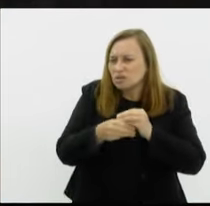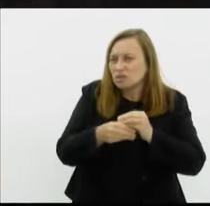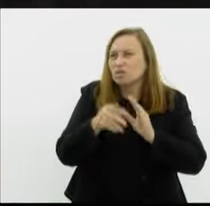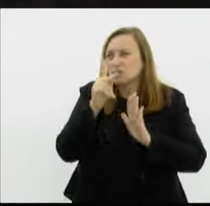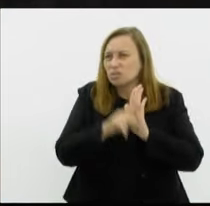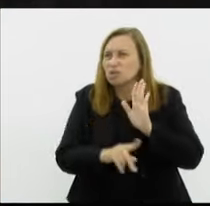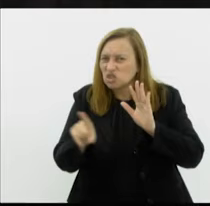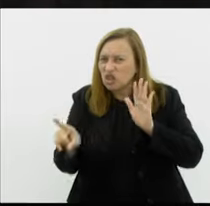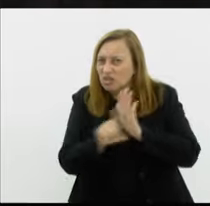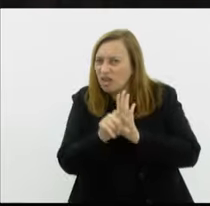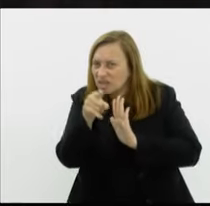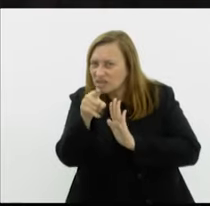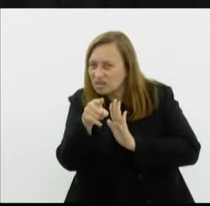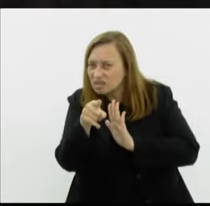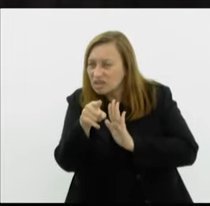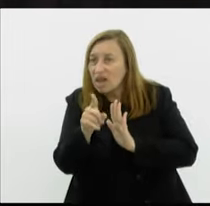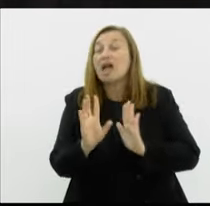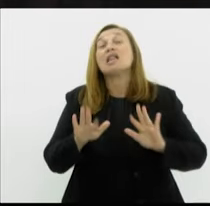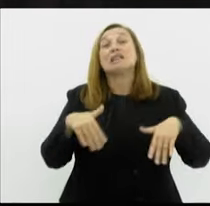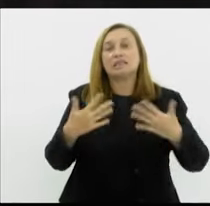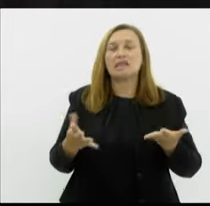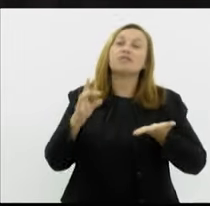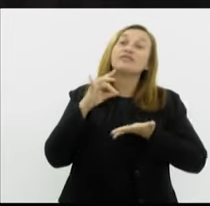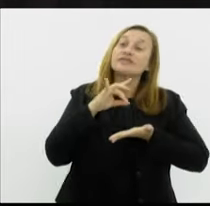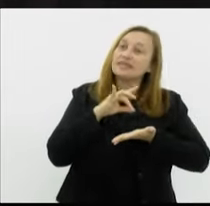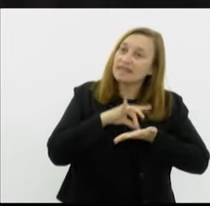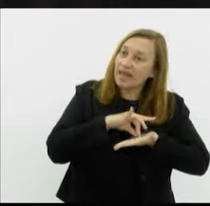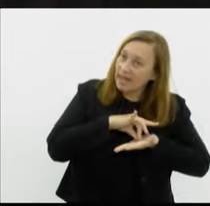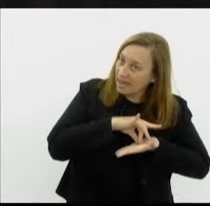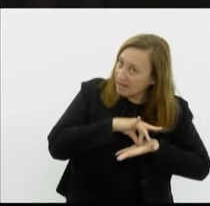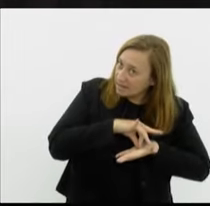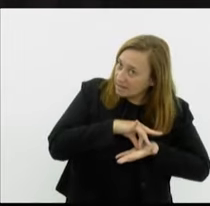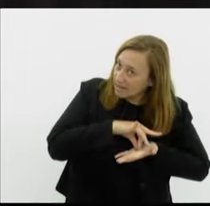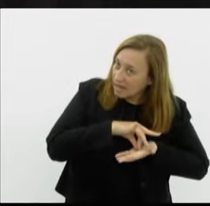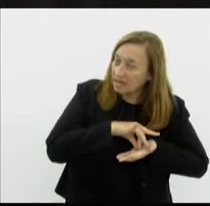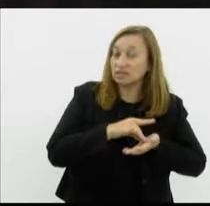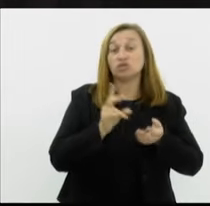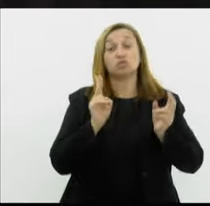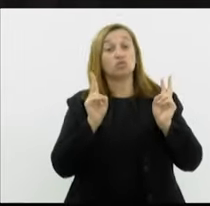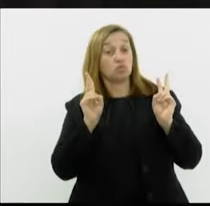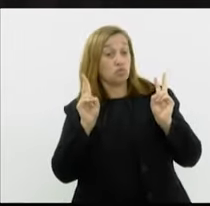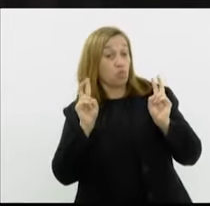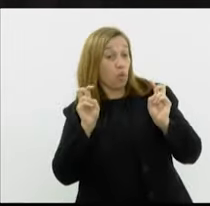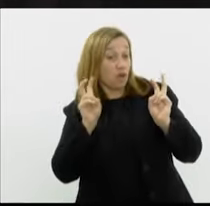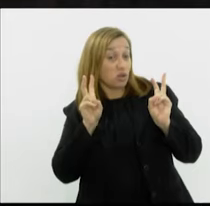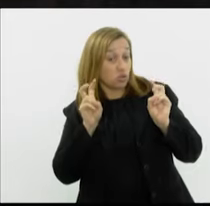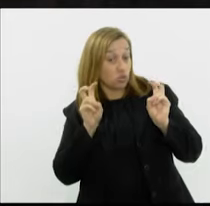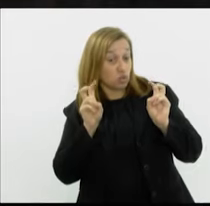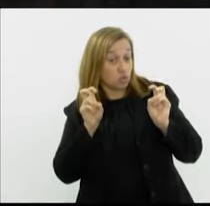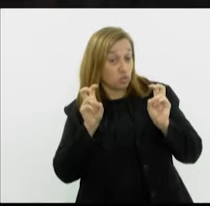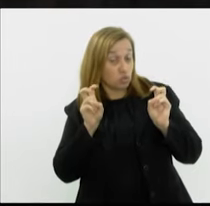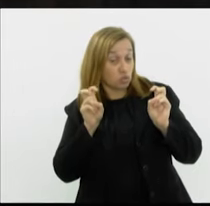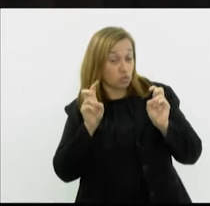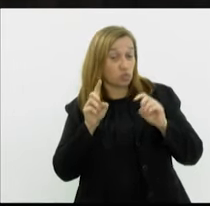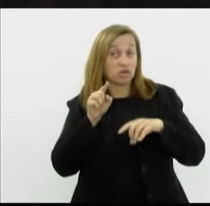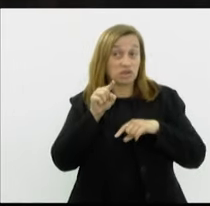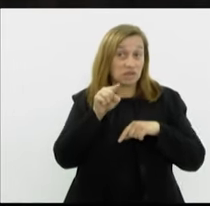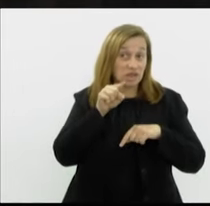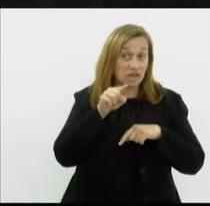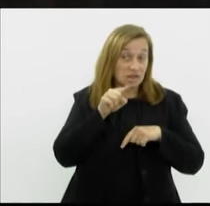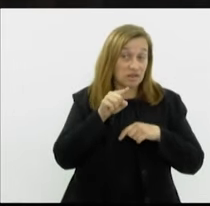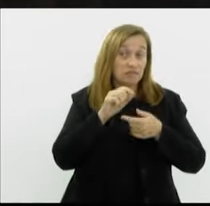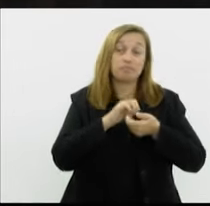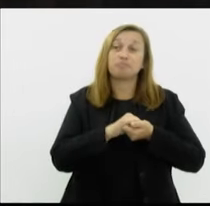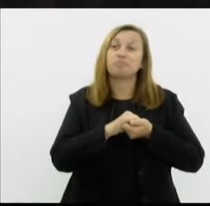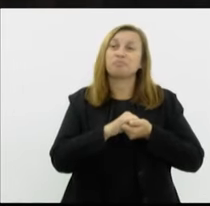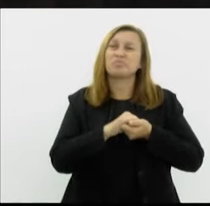que acontece? Na realidade, o fato disso ter sido suprimido